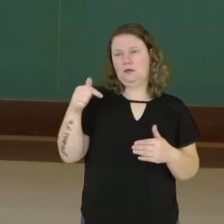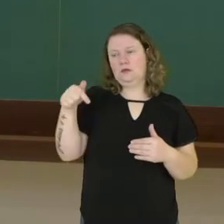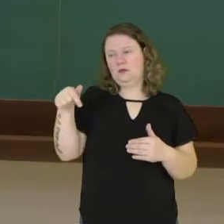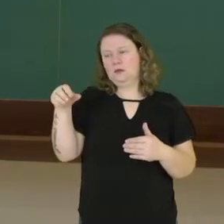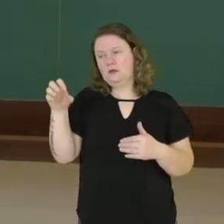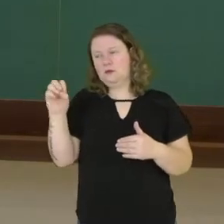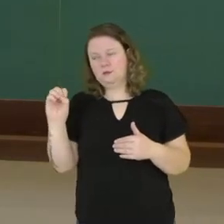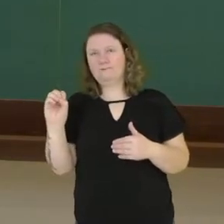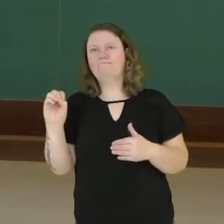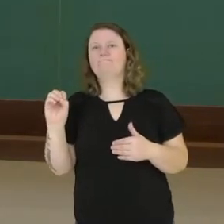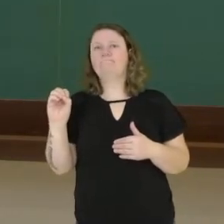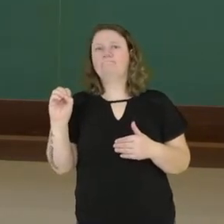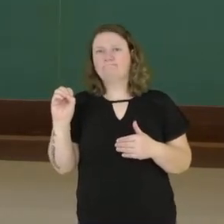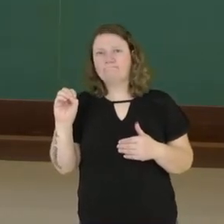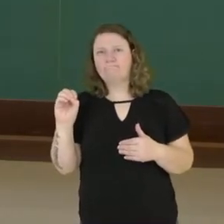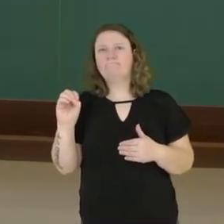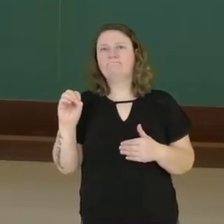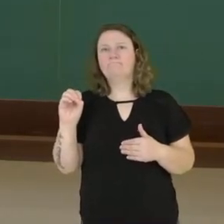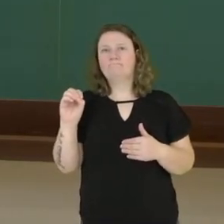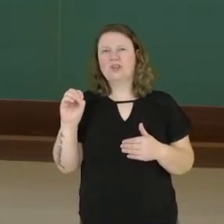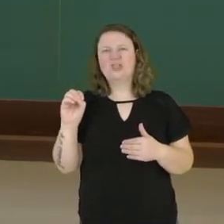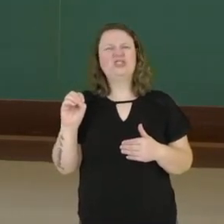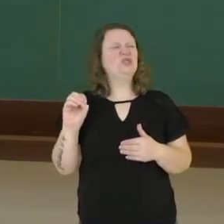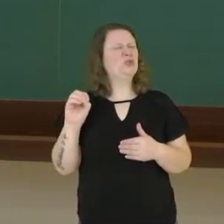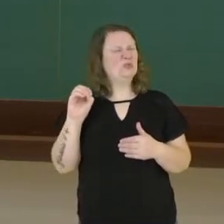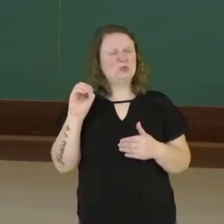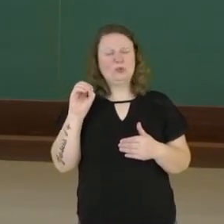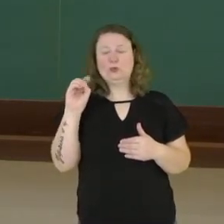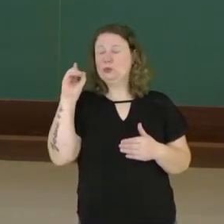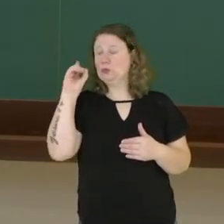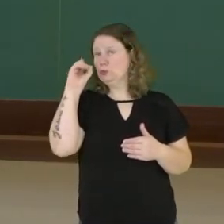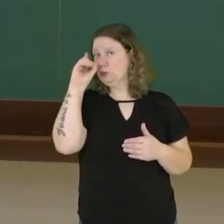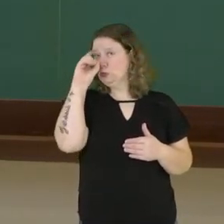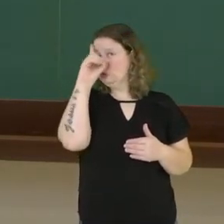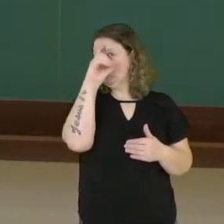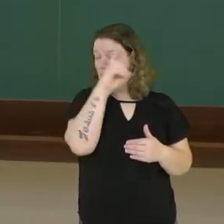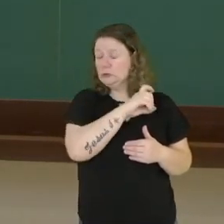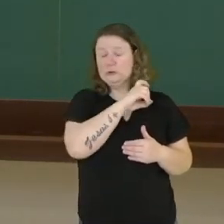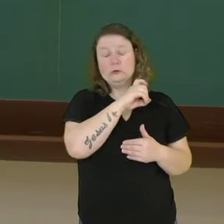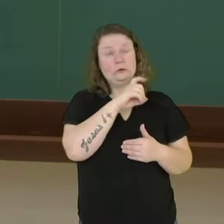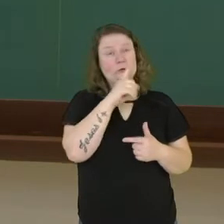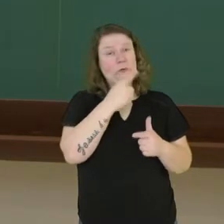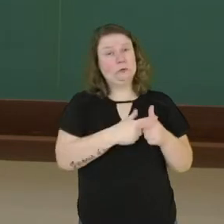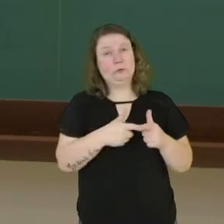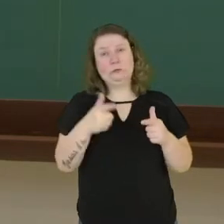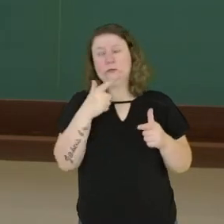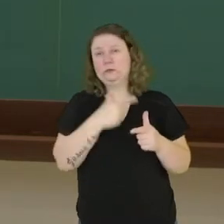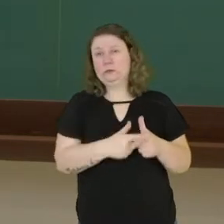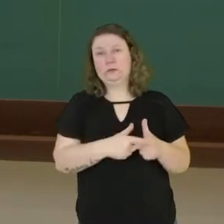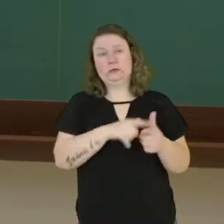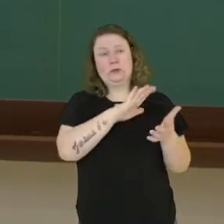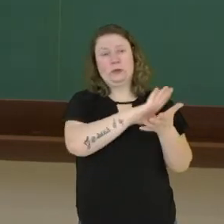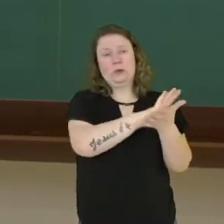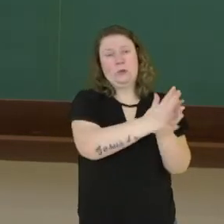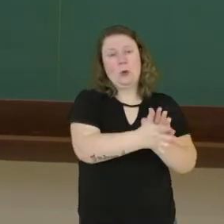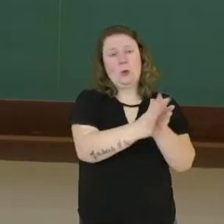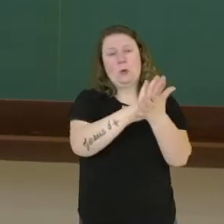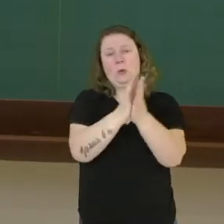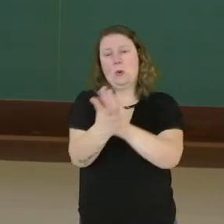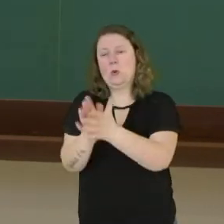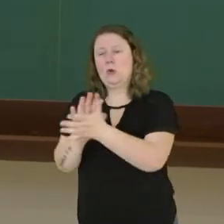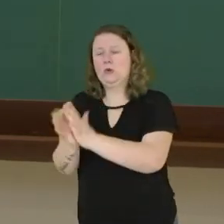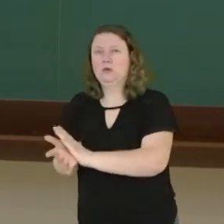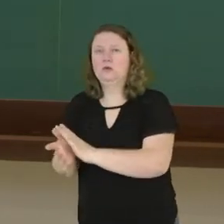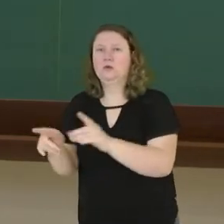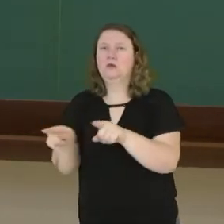1870. E nós vamos ver que ela devastou de uma maneira imensa a população